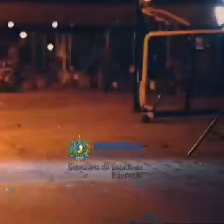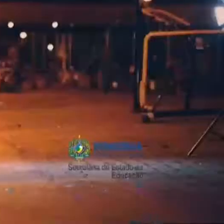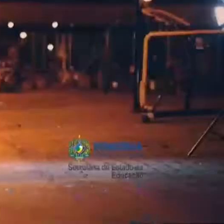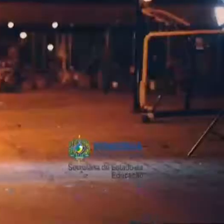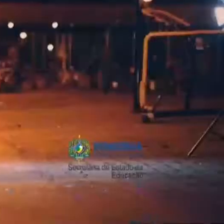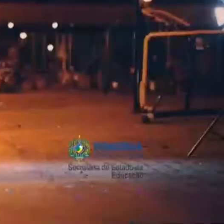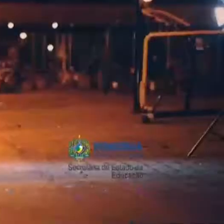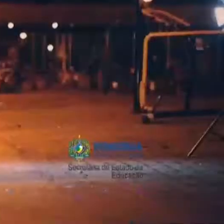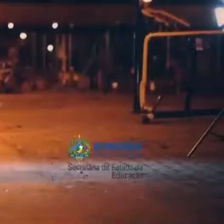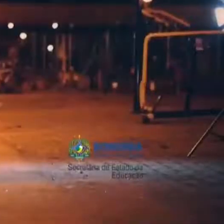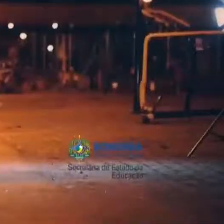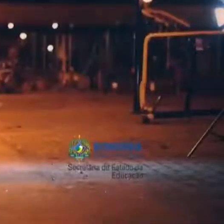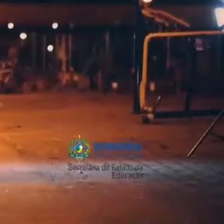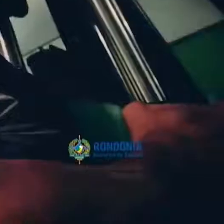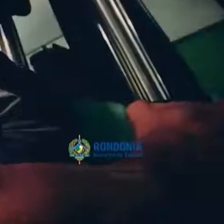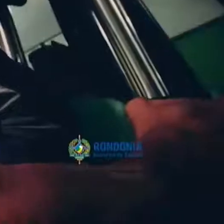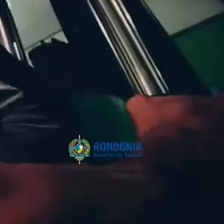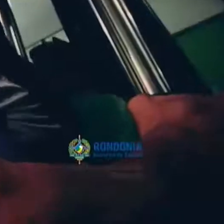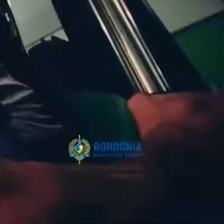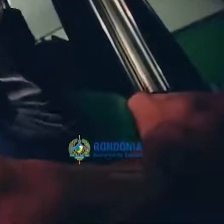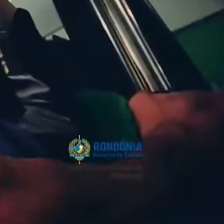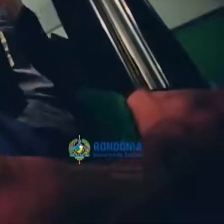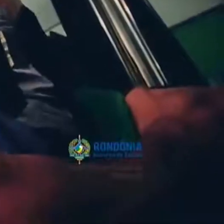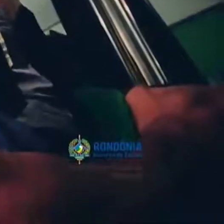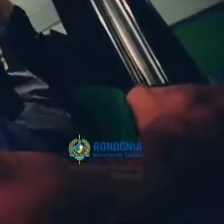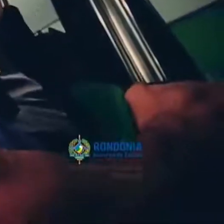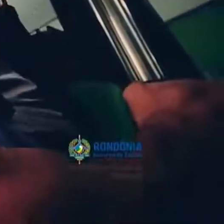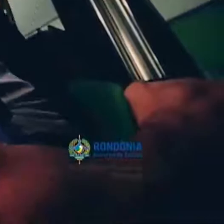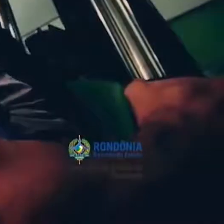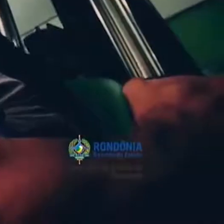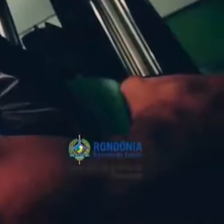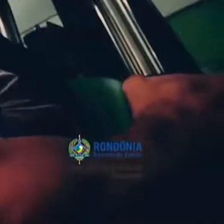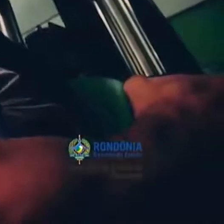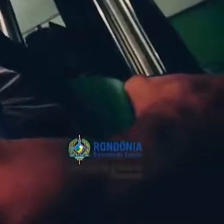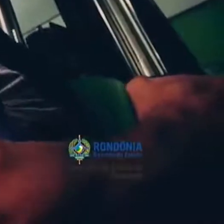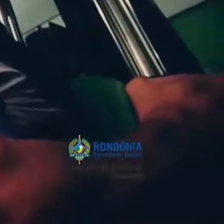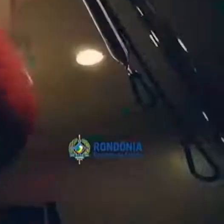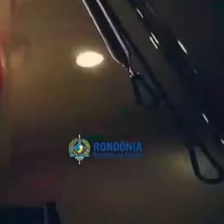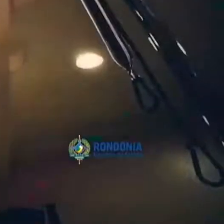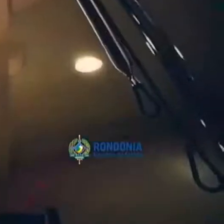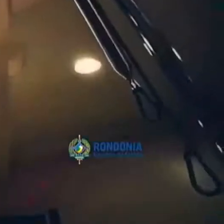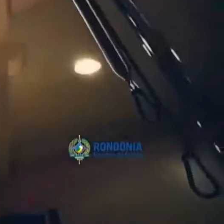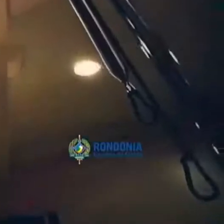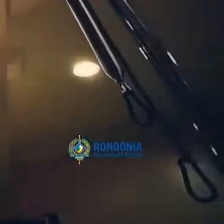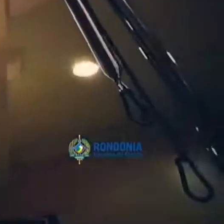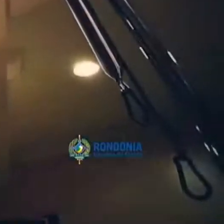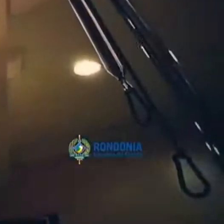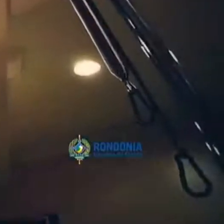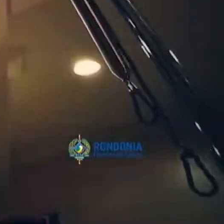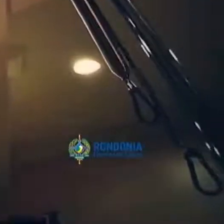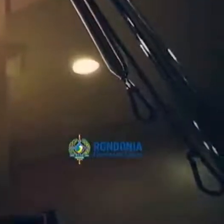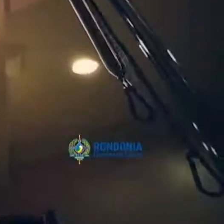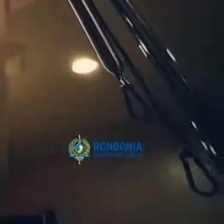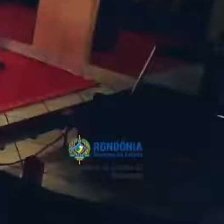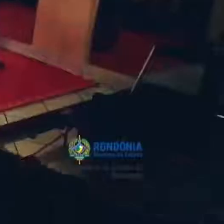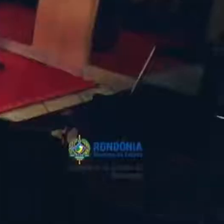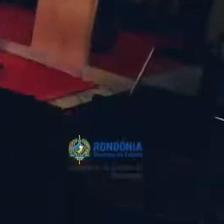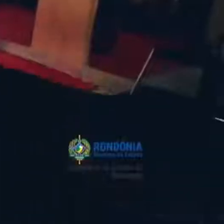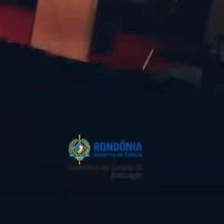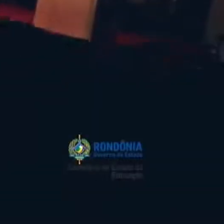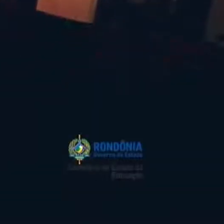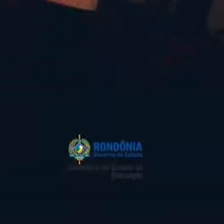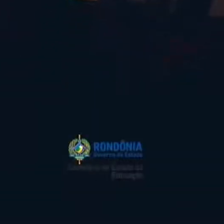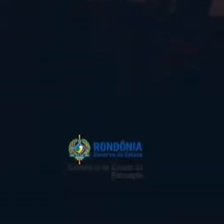mais problemas do que benefícios, que é a proposta inicial da prática de atividade física. O corpo pode não responder